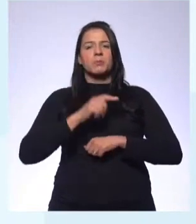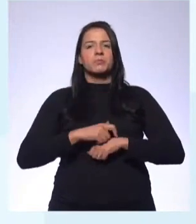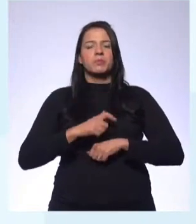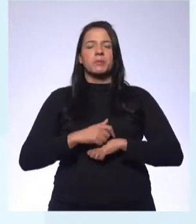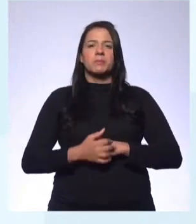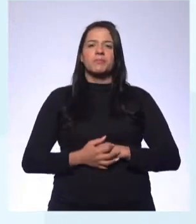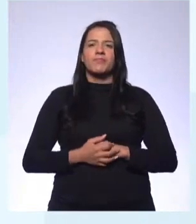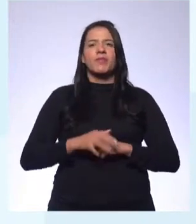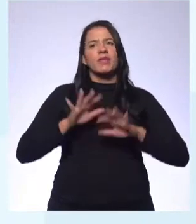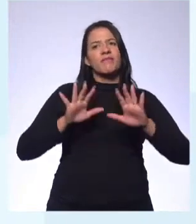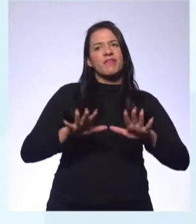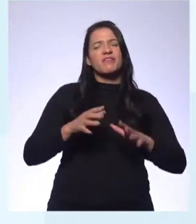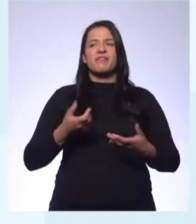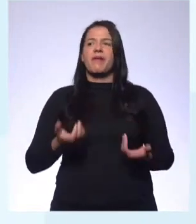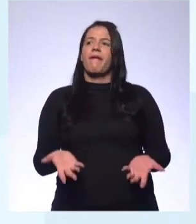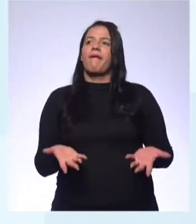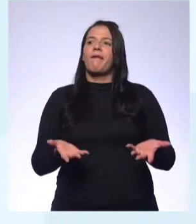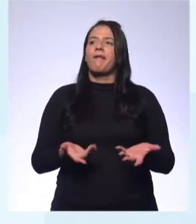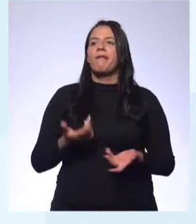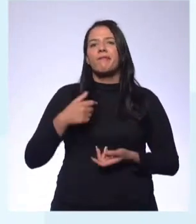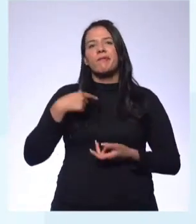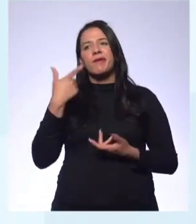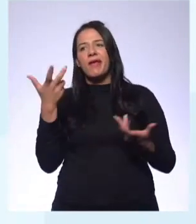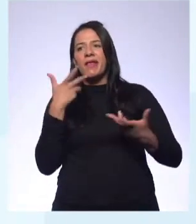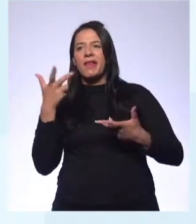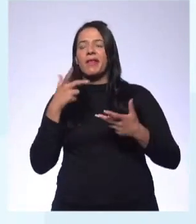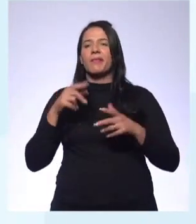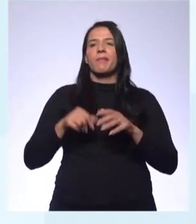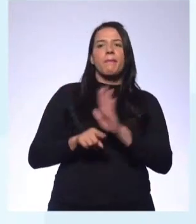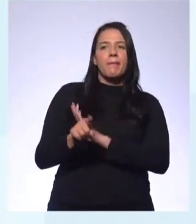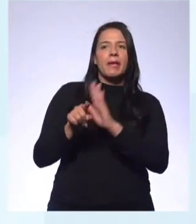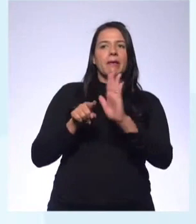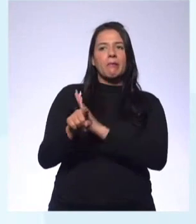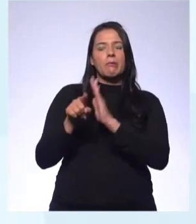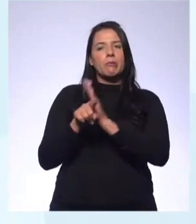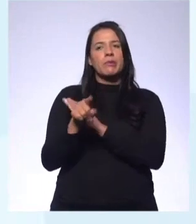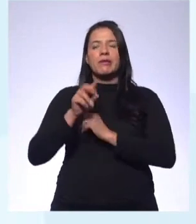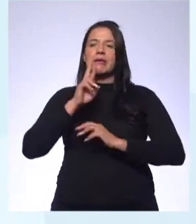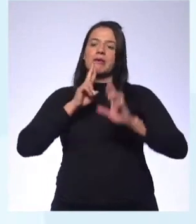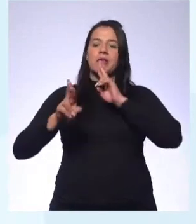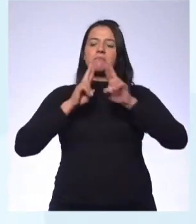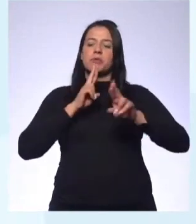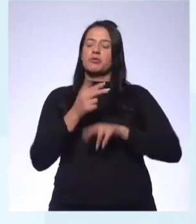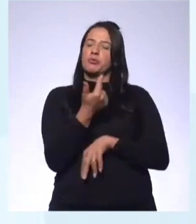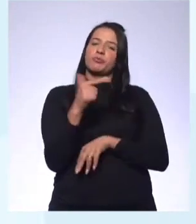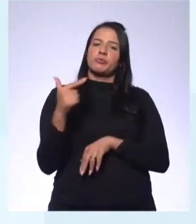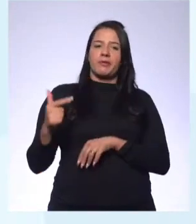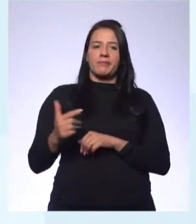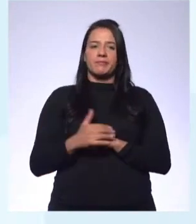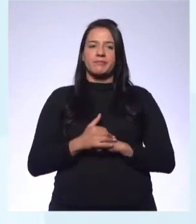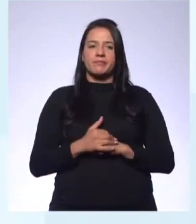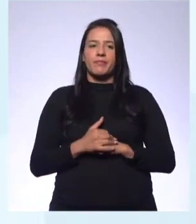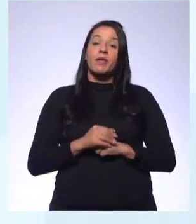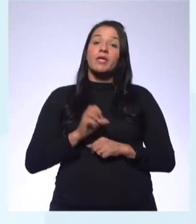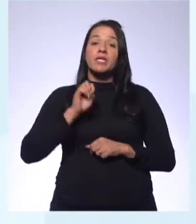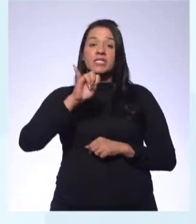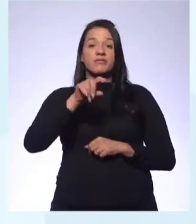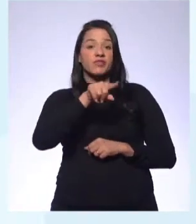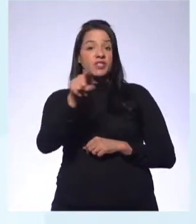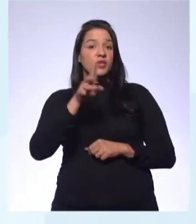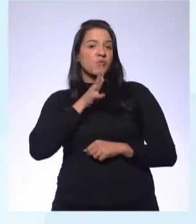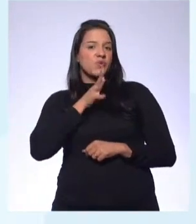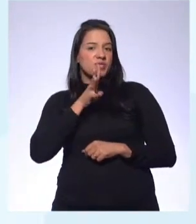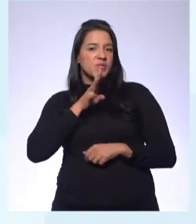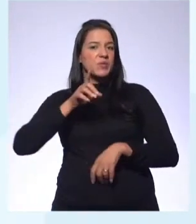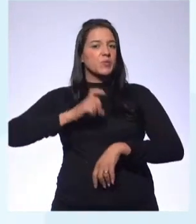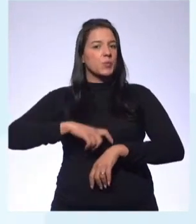em vez de desperdiçá-lo propondo charadas que não têm resposta. Se você conhecesse o tempo como